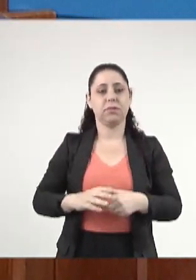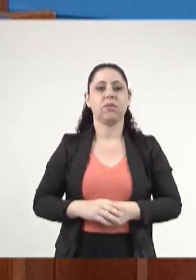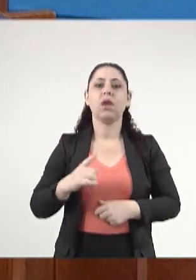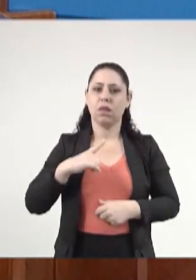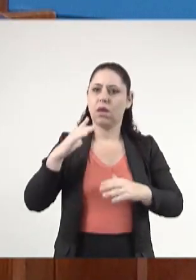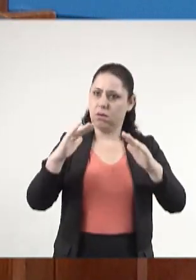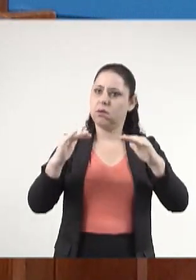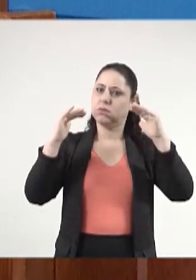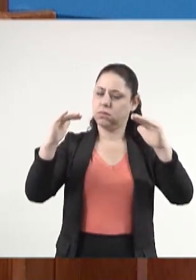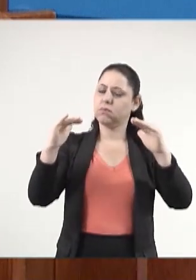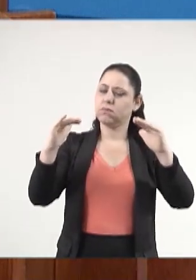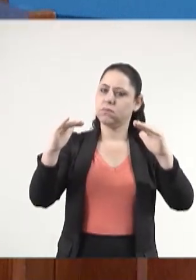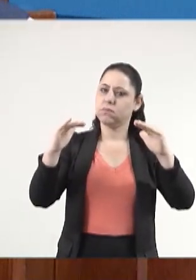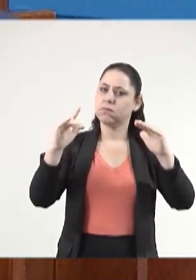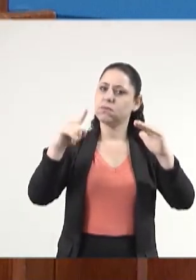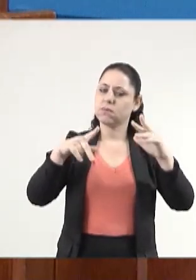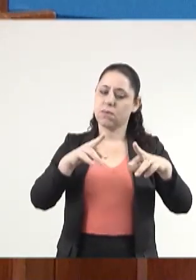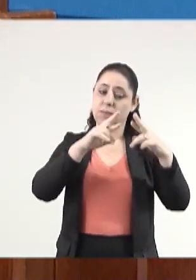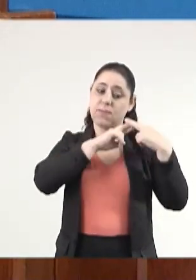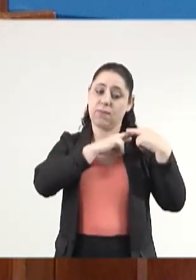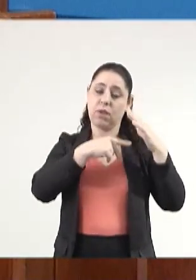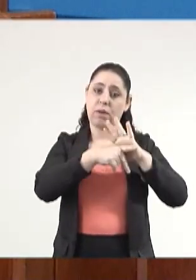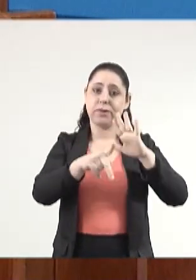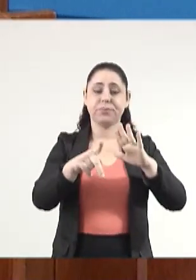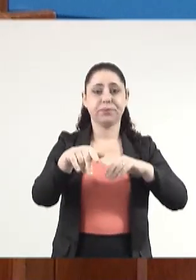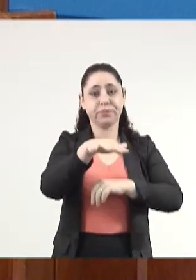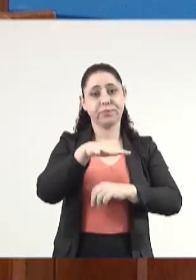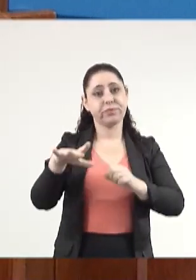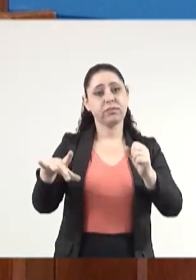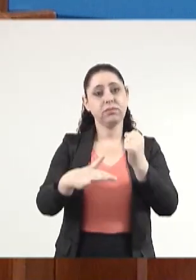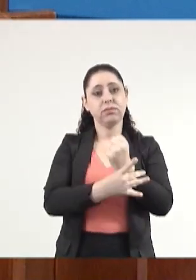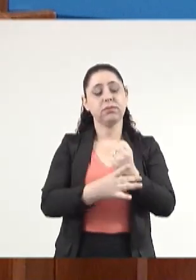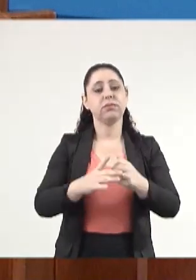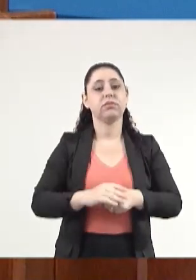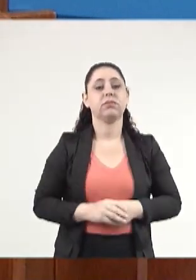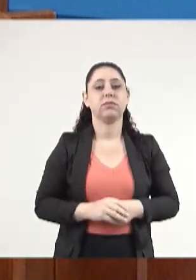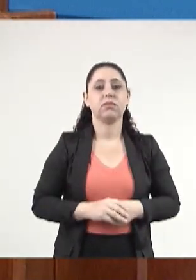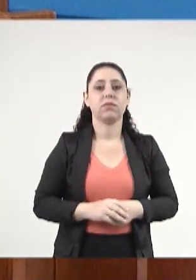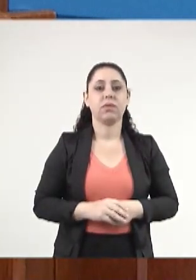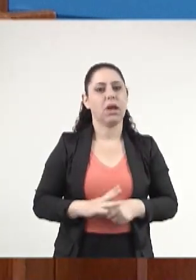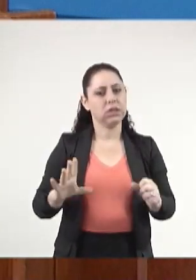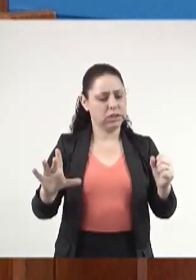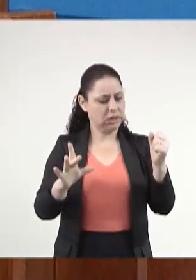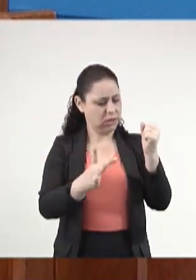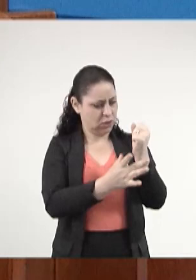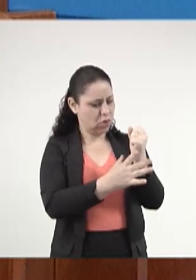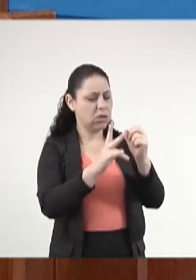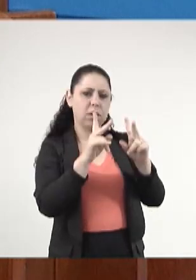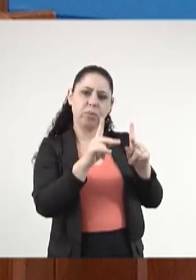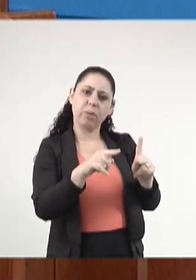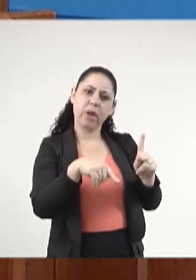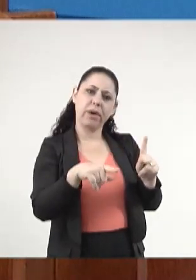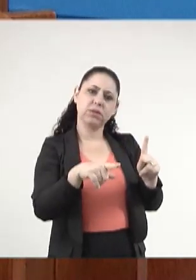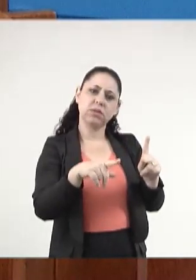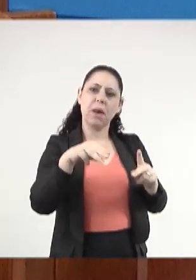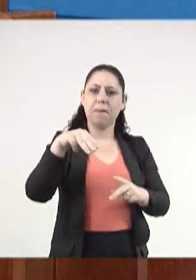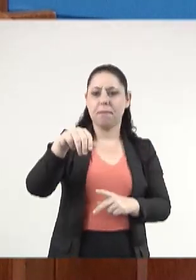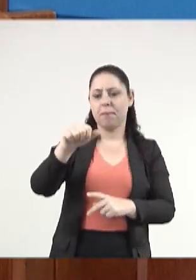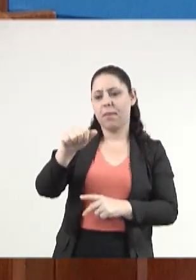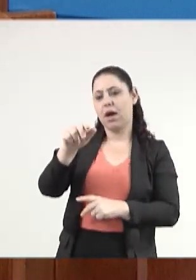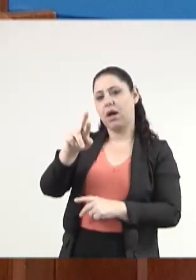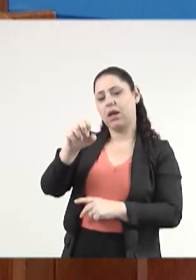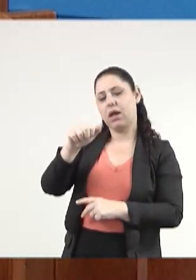temos autoridades que são responsáveis por essa área. Essa área em